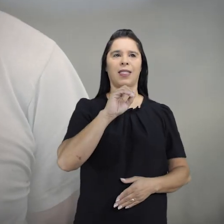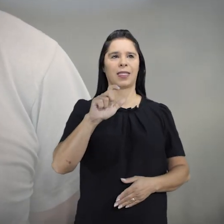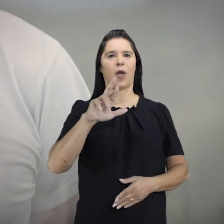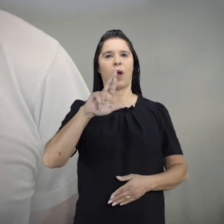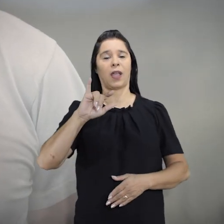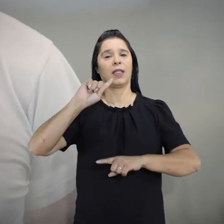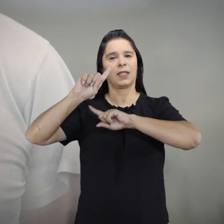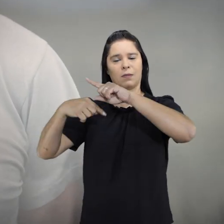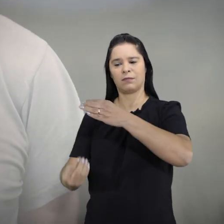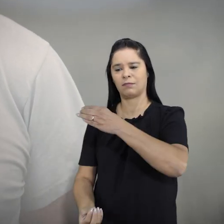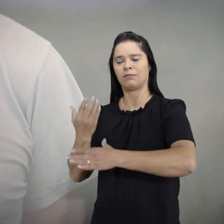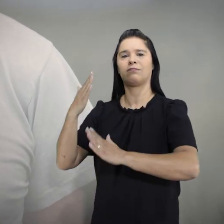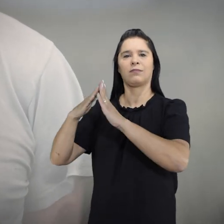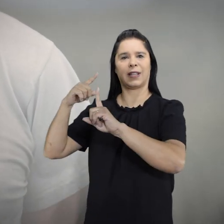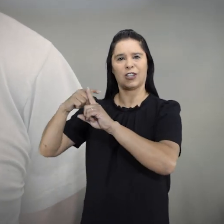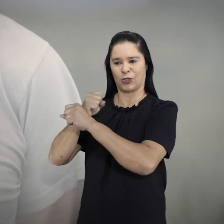das igrejas aí da base